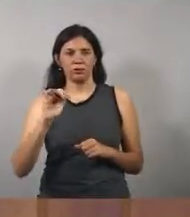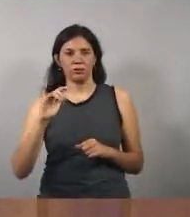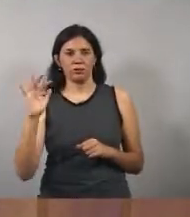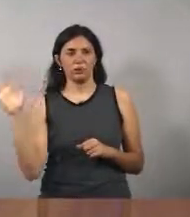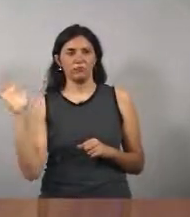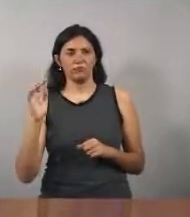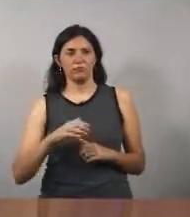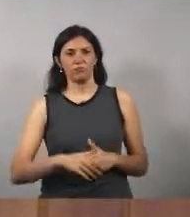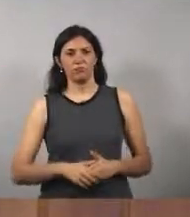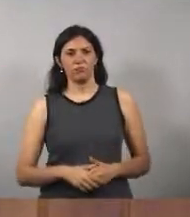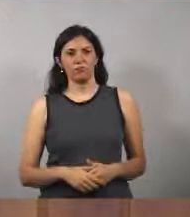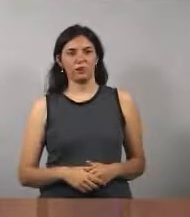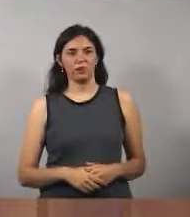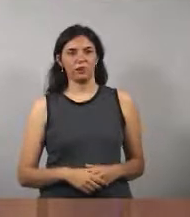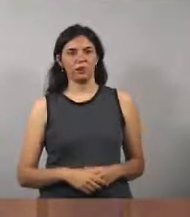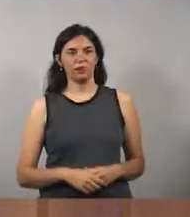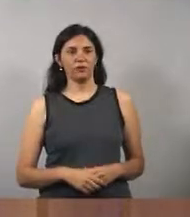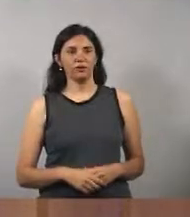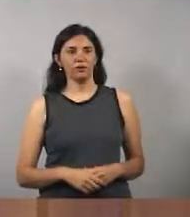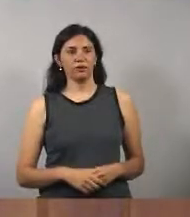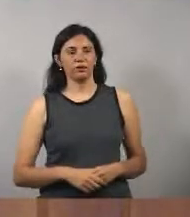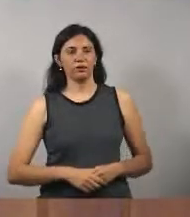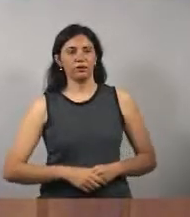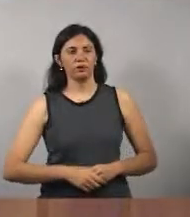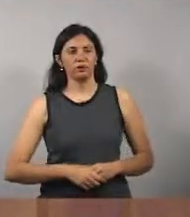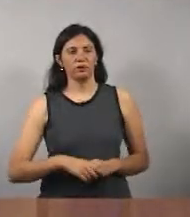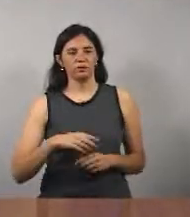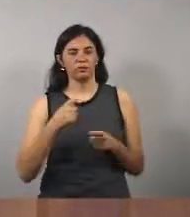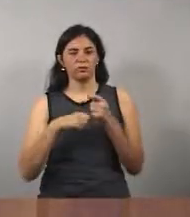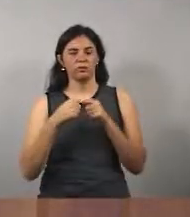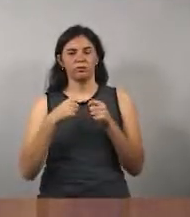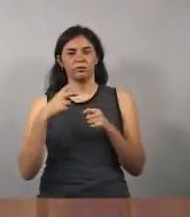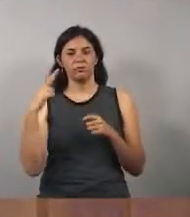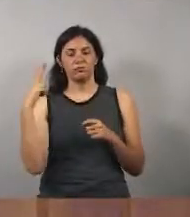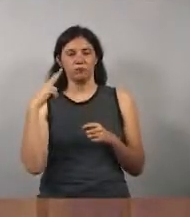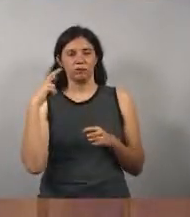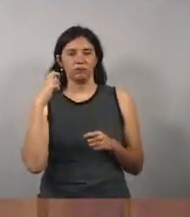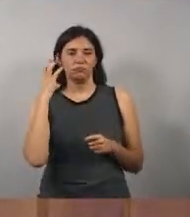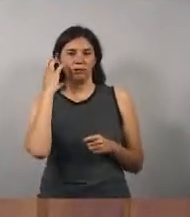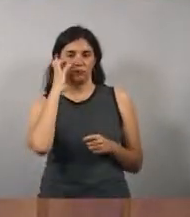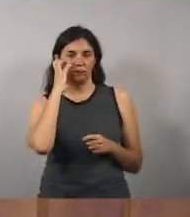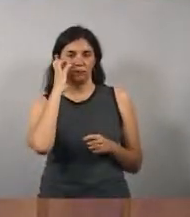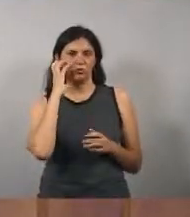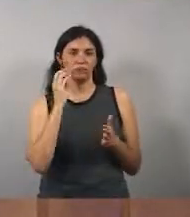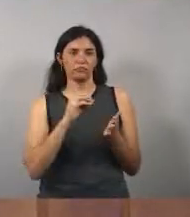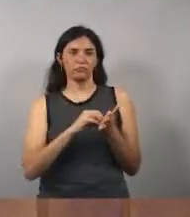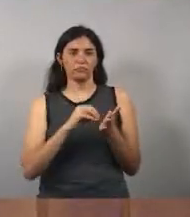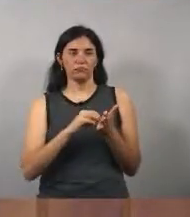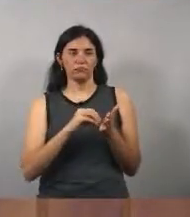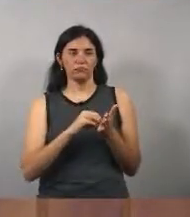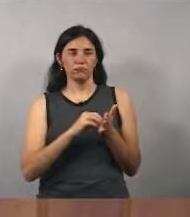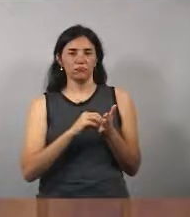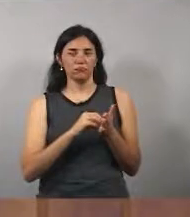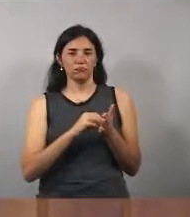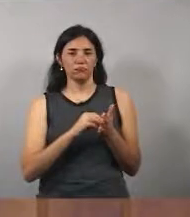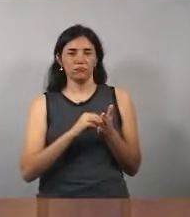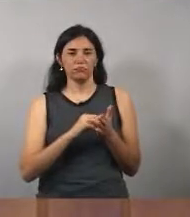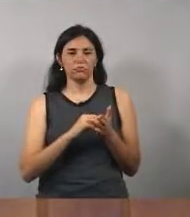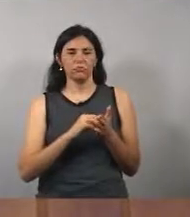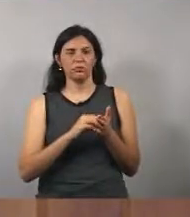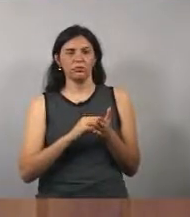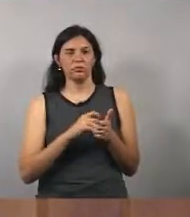R$96.738.844,77 na administração do ex-prefeito Vinícius Camarinha. Total de restos a pagar no período de 2013